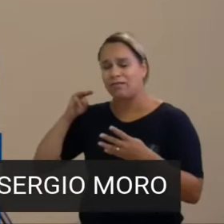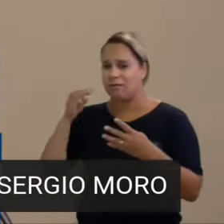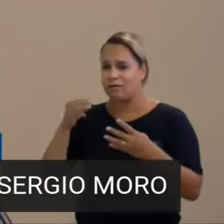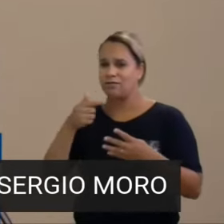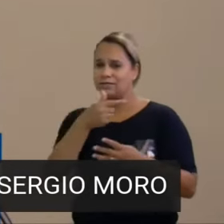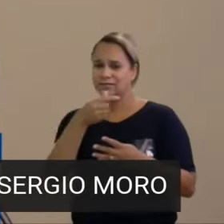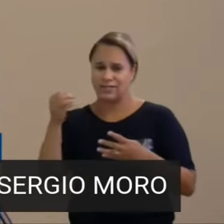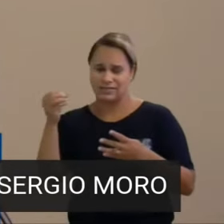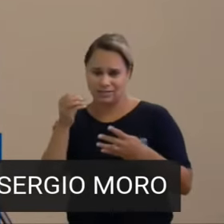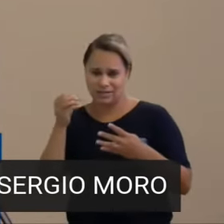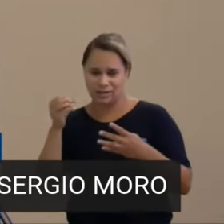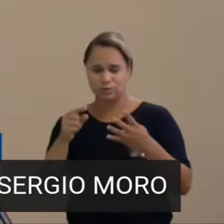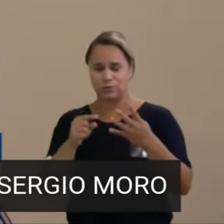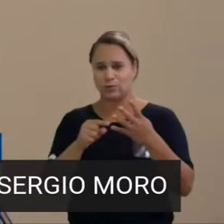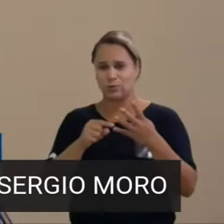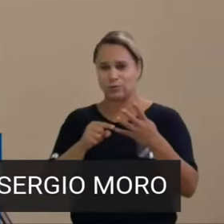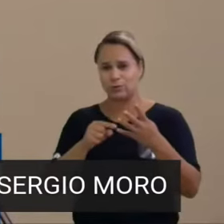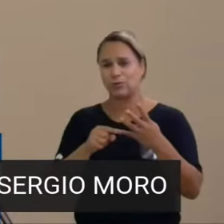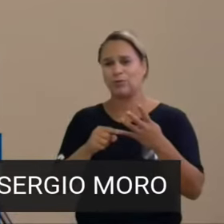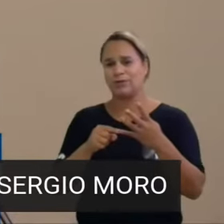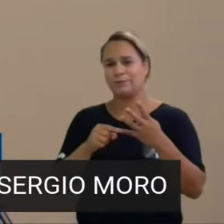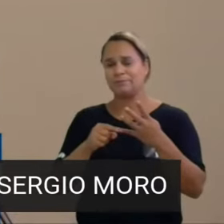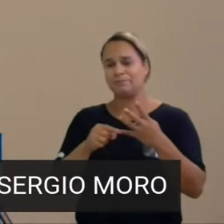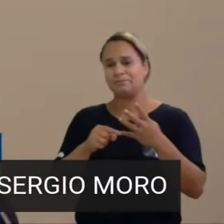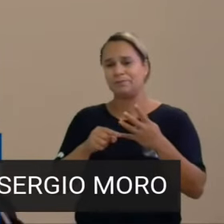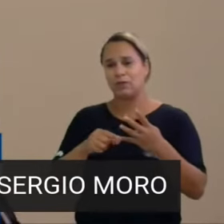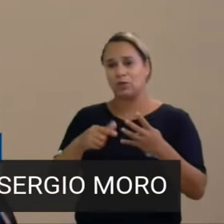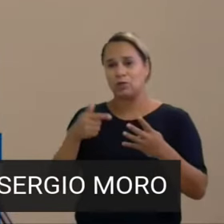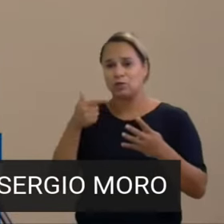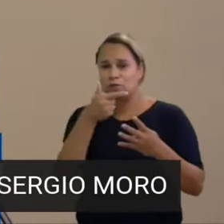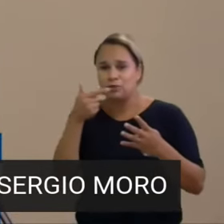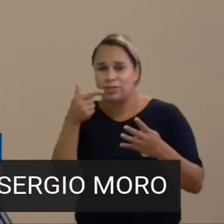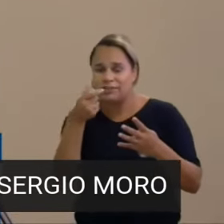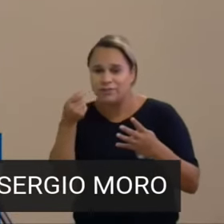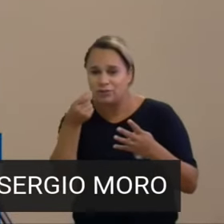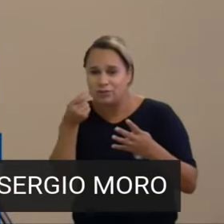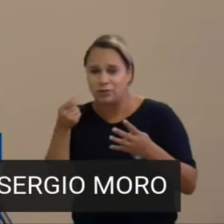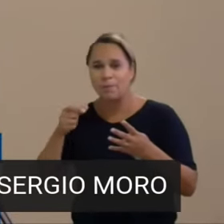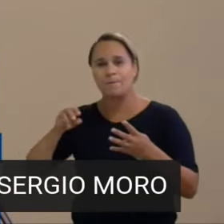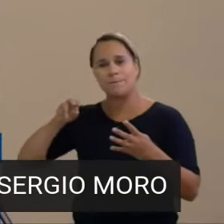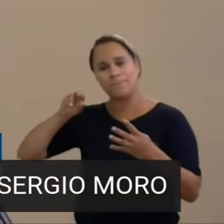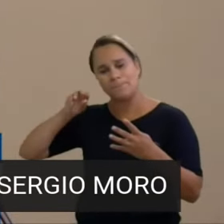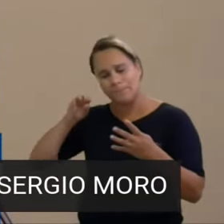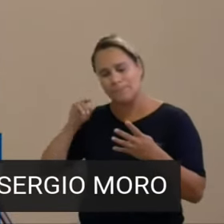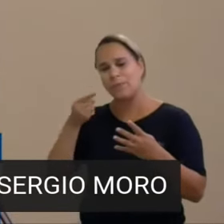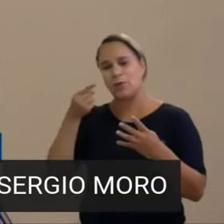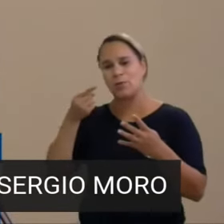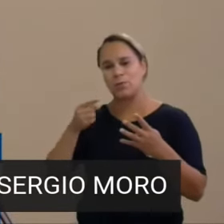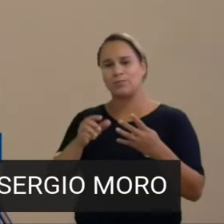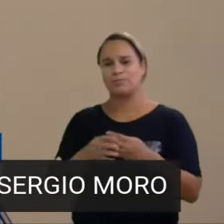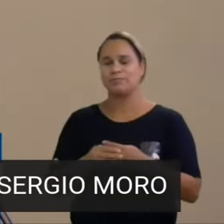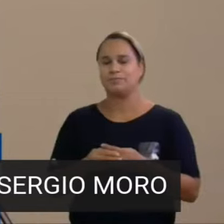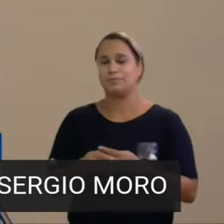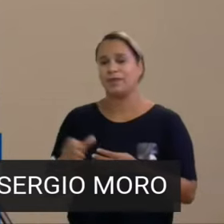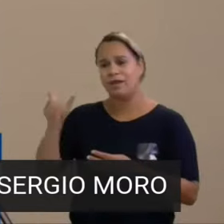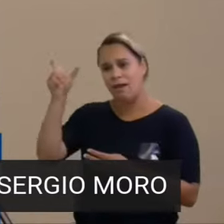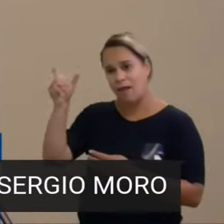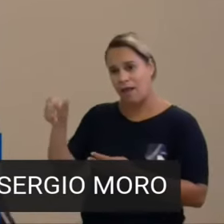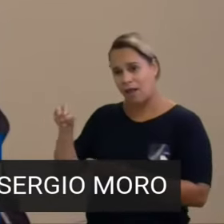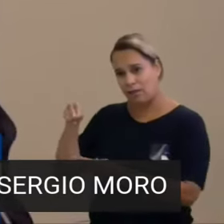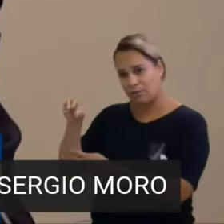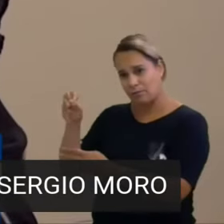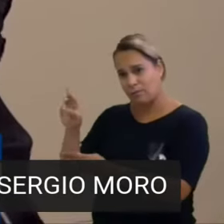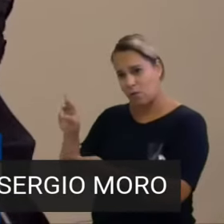4600. Rosane Freire 222.000. E ele próprio, Sérgio Moro, declarou ter gasto R$ 5.1.000